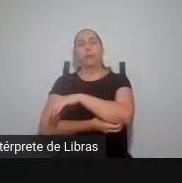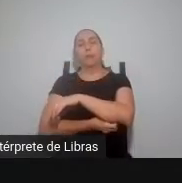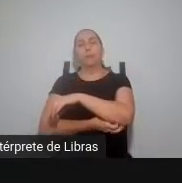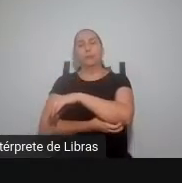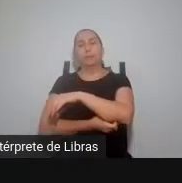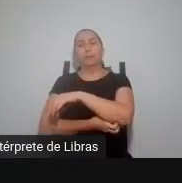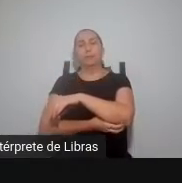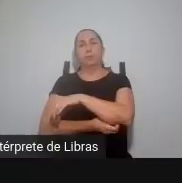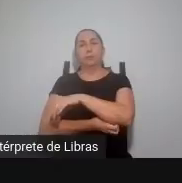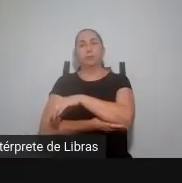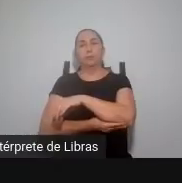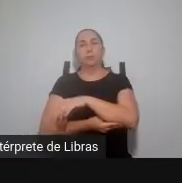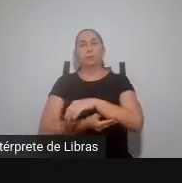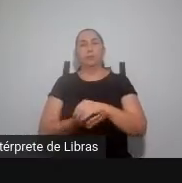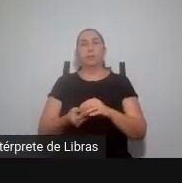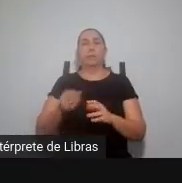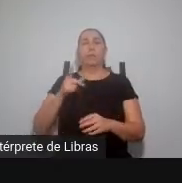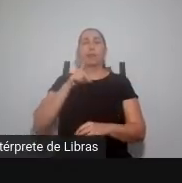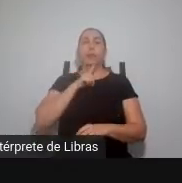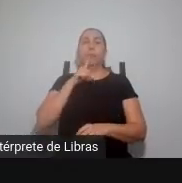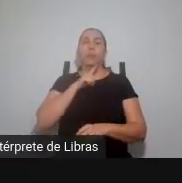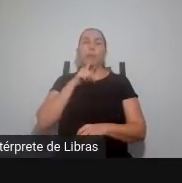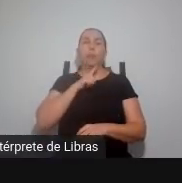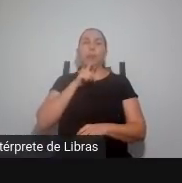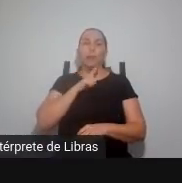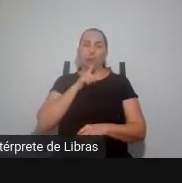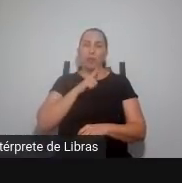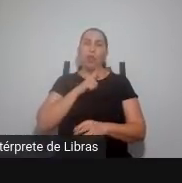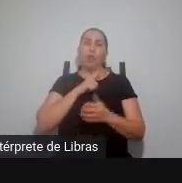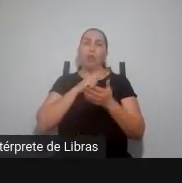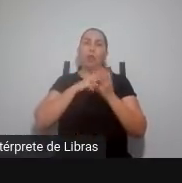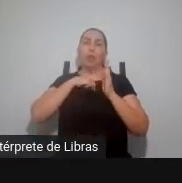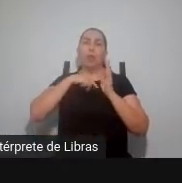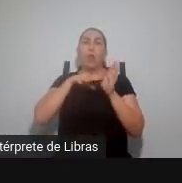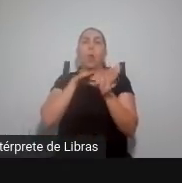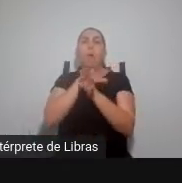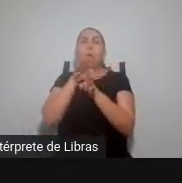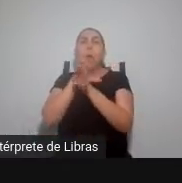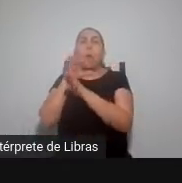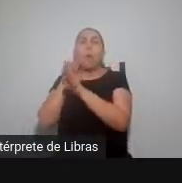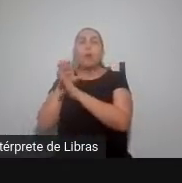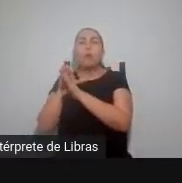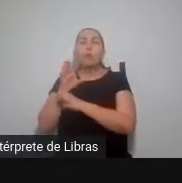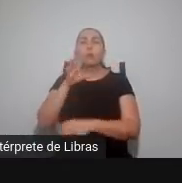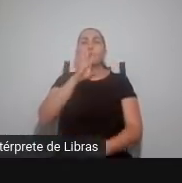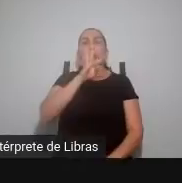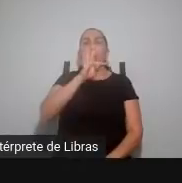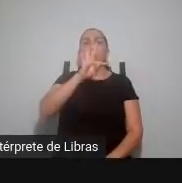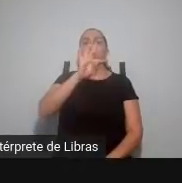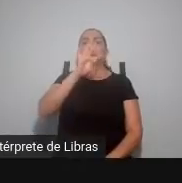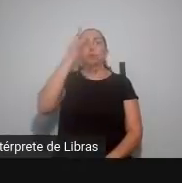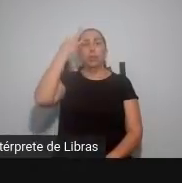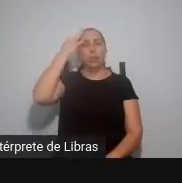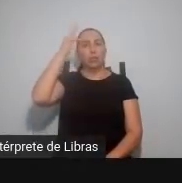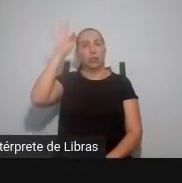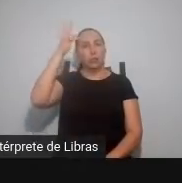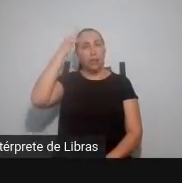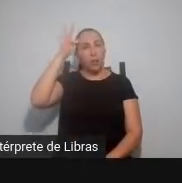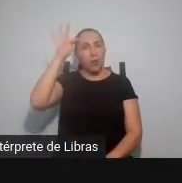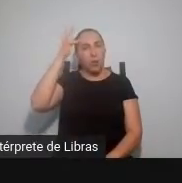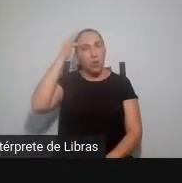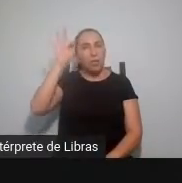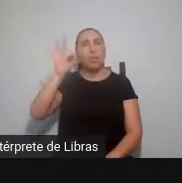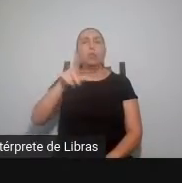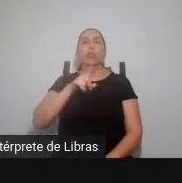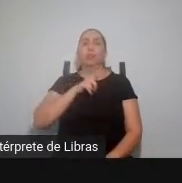manual feito pela equipe, teórico, gente, antes de cada jogo, explica a concepção, explica a